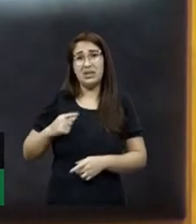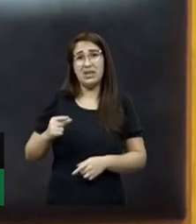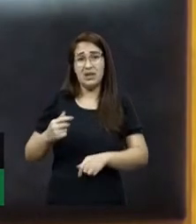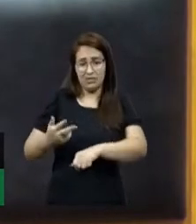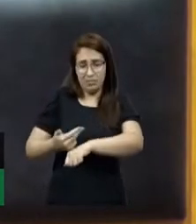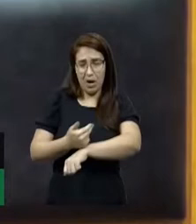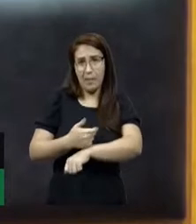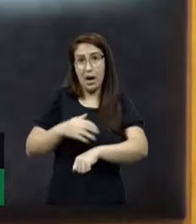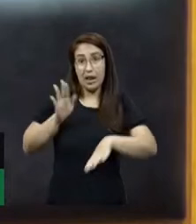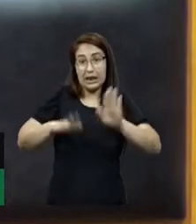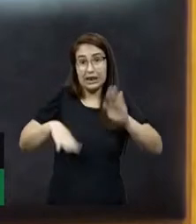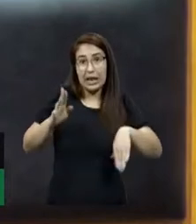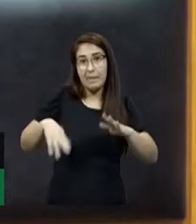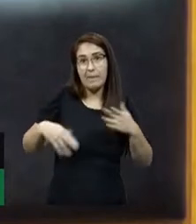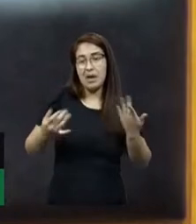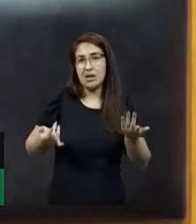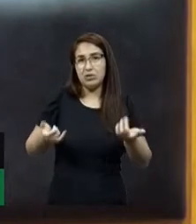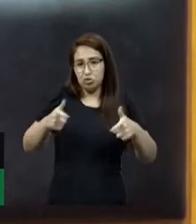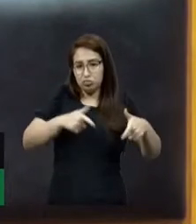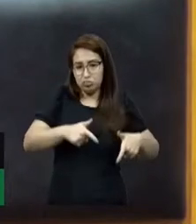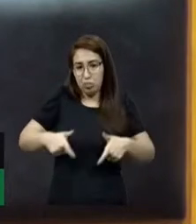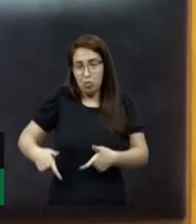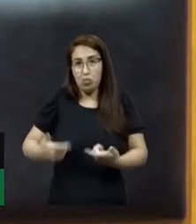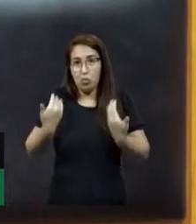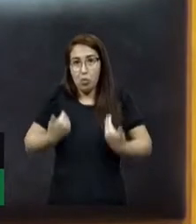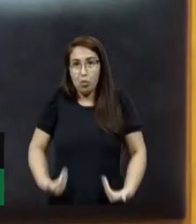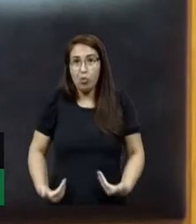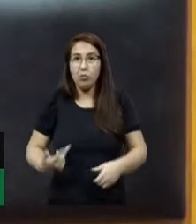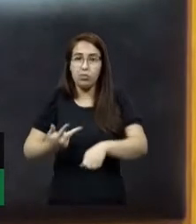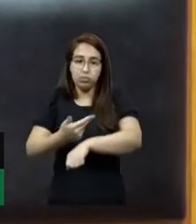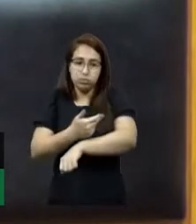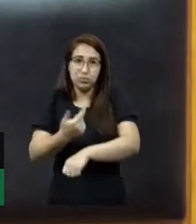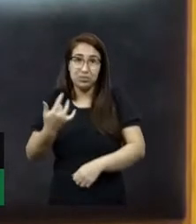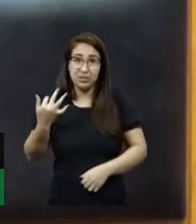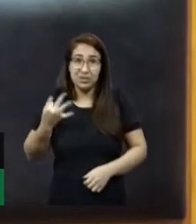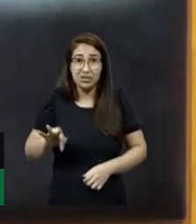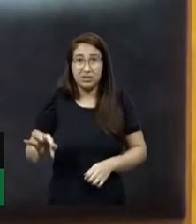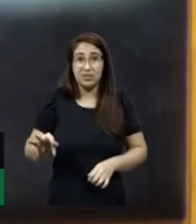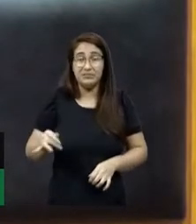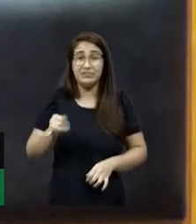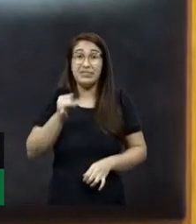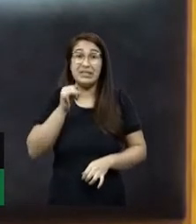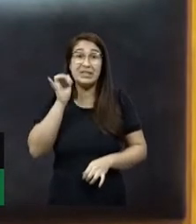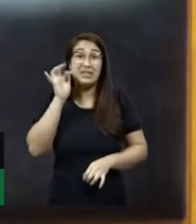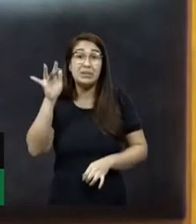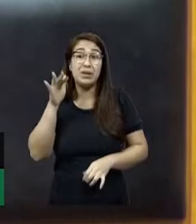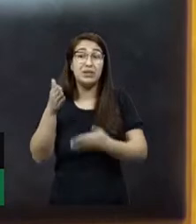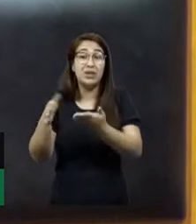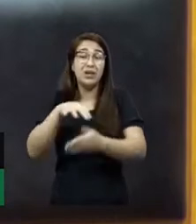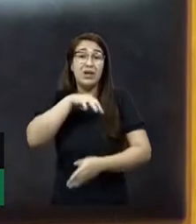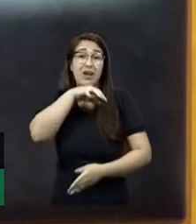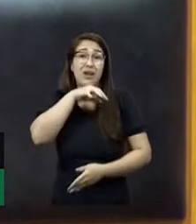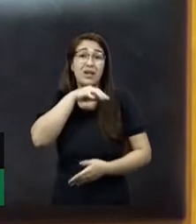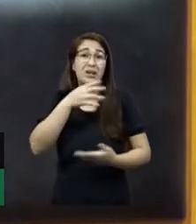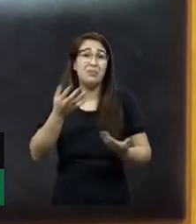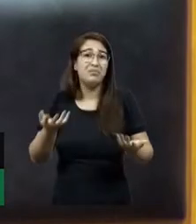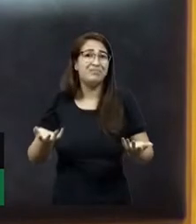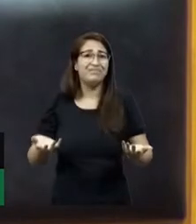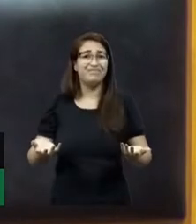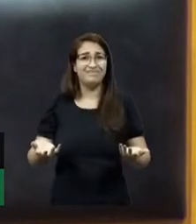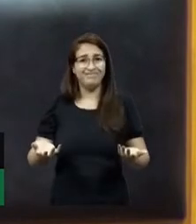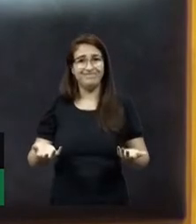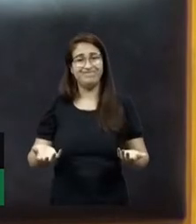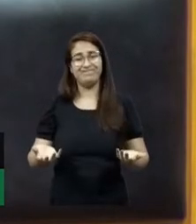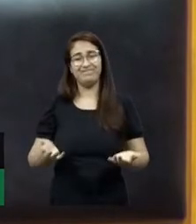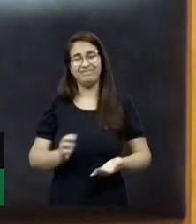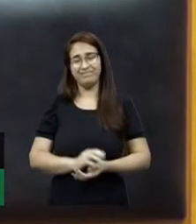do local onde que é. Então, imagine você tatuar um animal que não tem como se defender. Então, por isso eu peço o